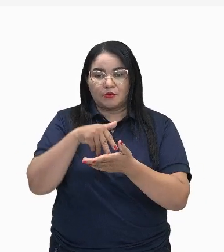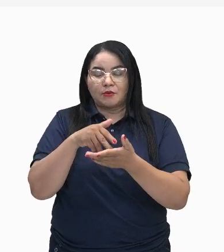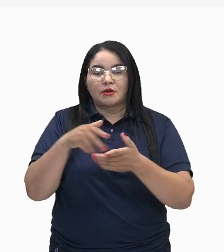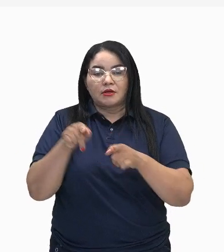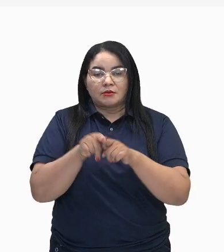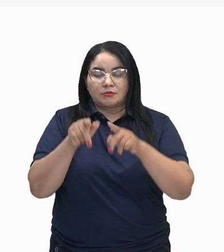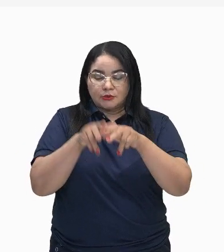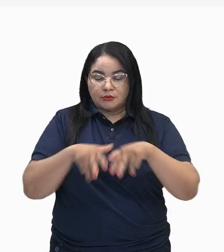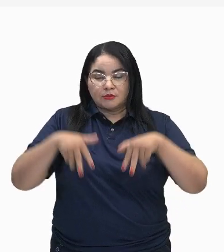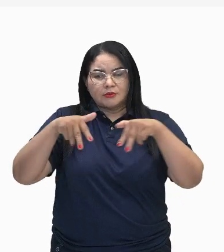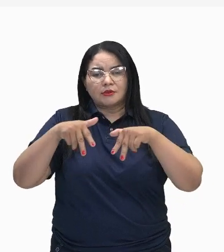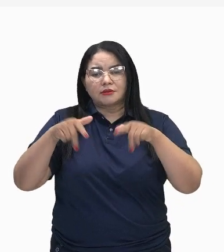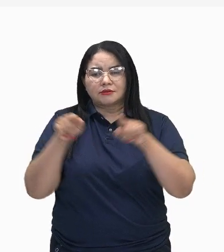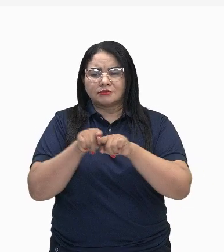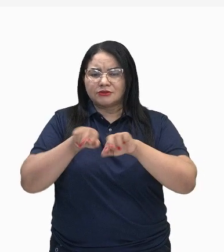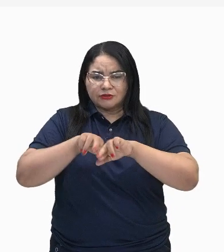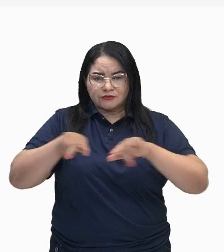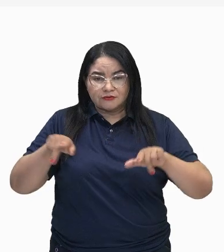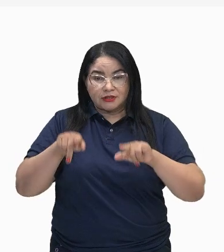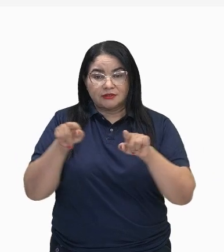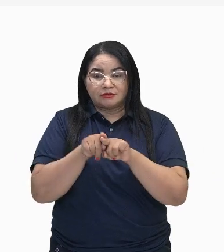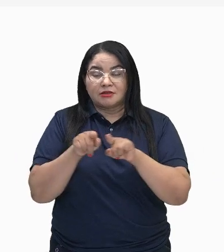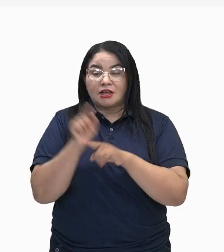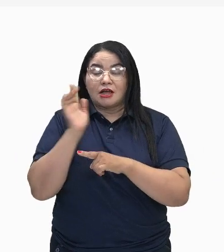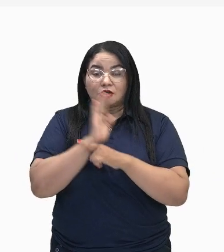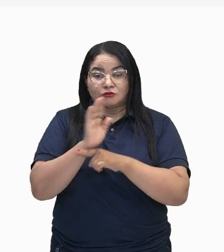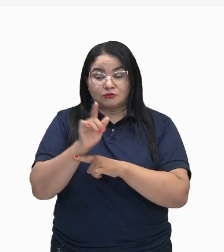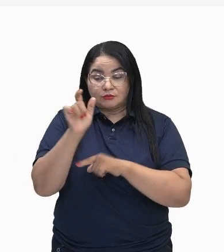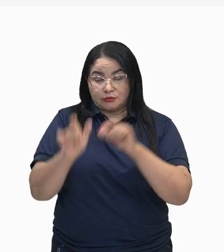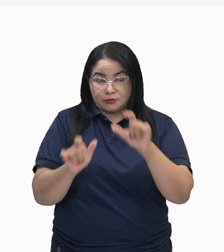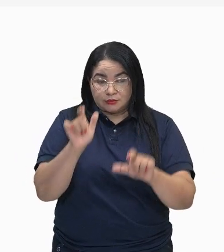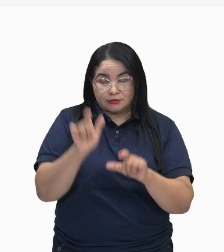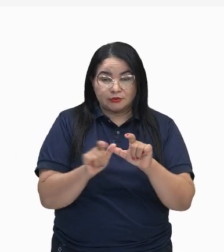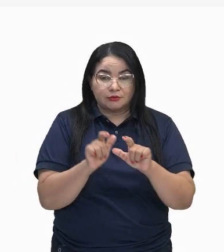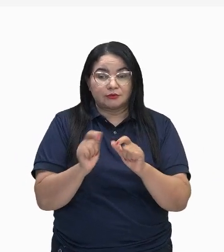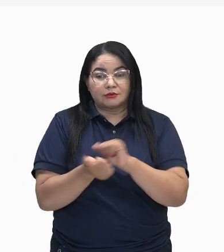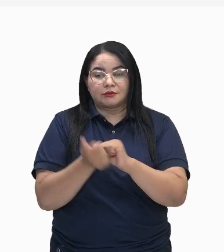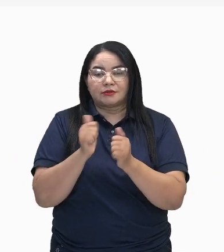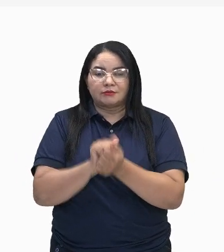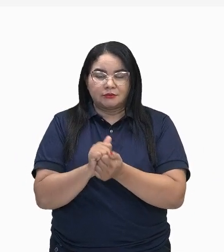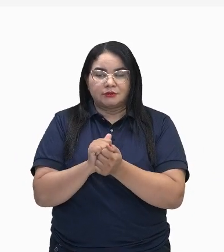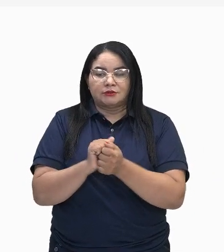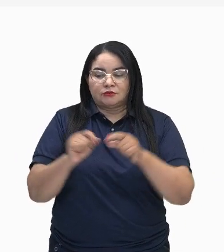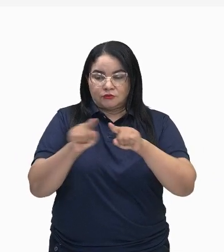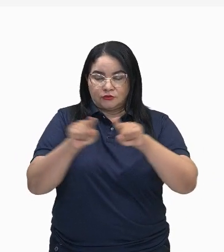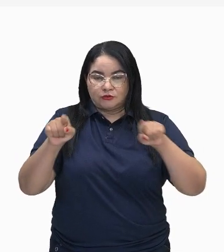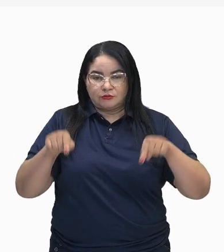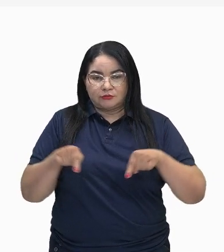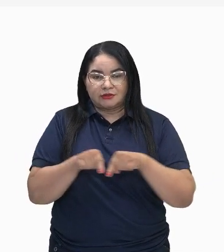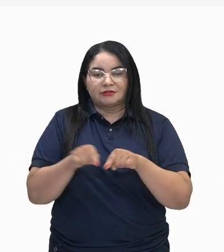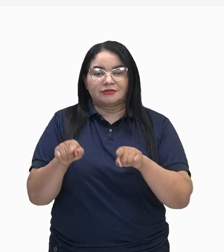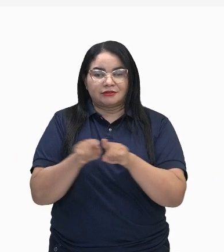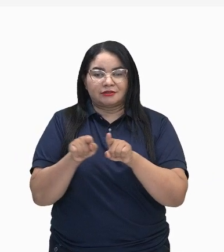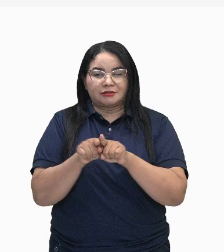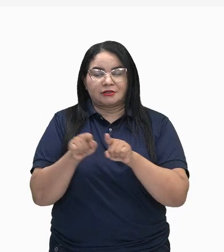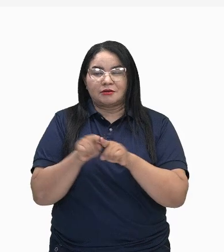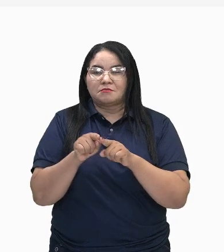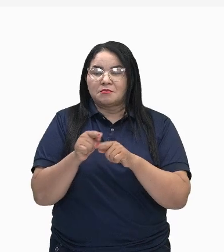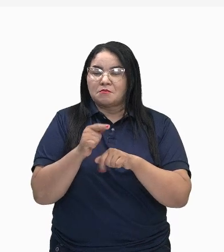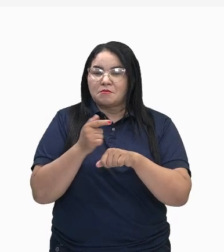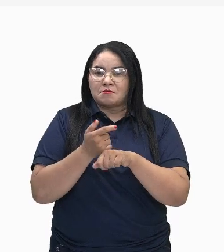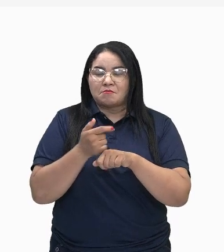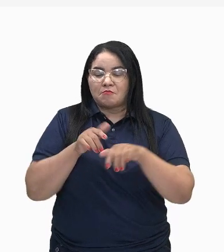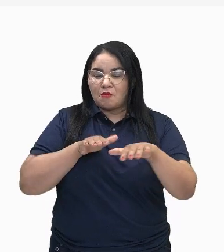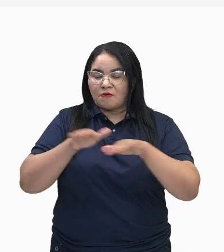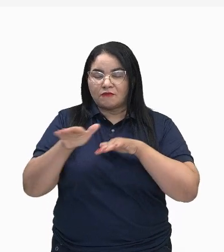Isso ajuda os dançarinos a se adaptarem ao espaço e a otimizar suas